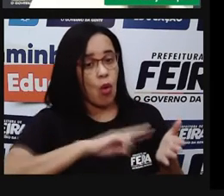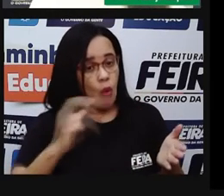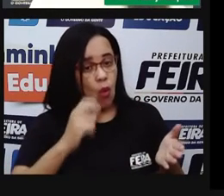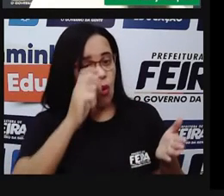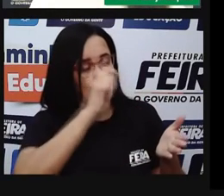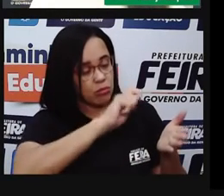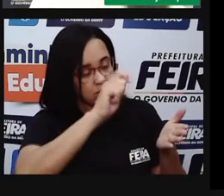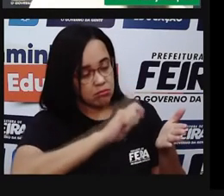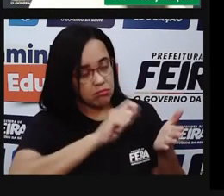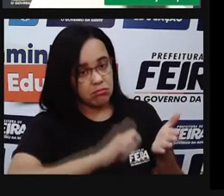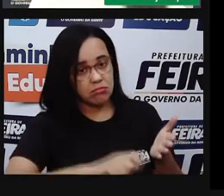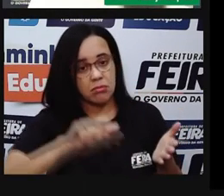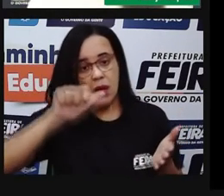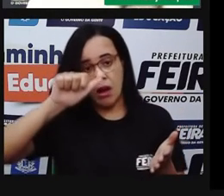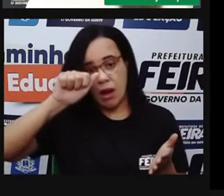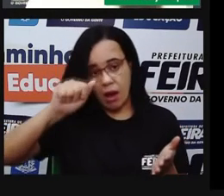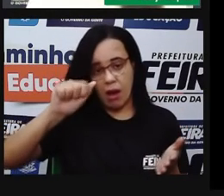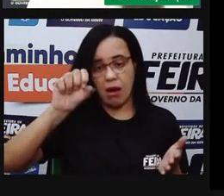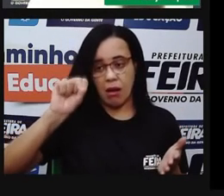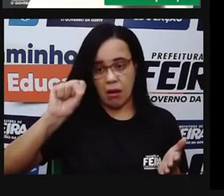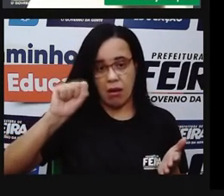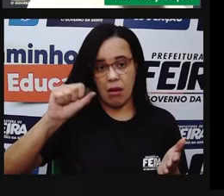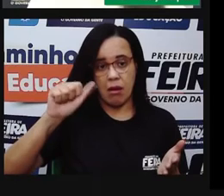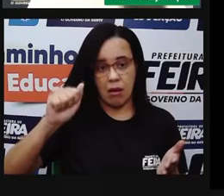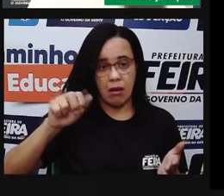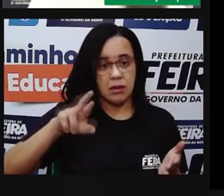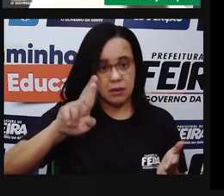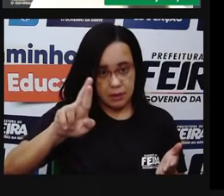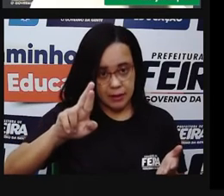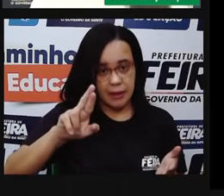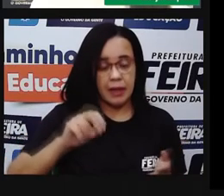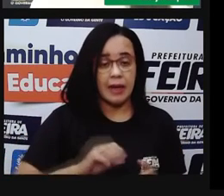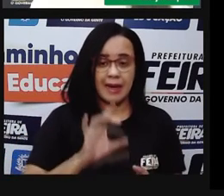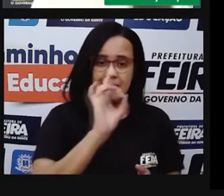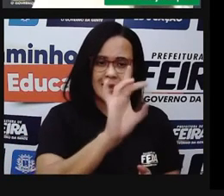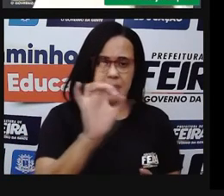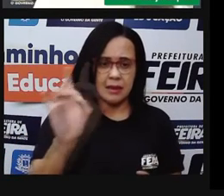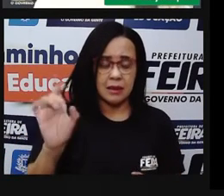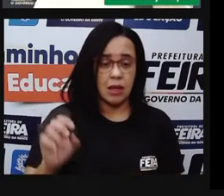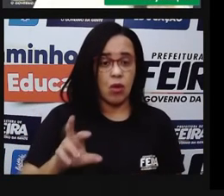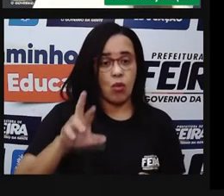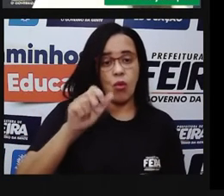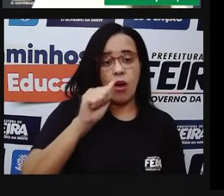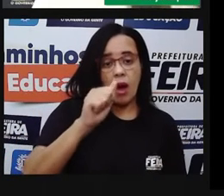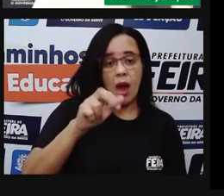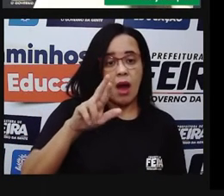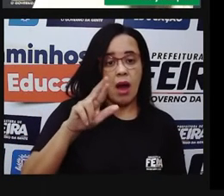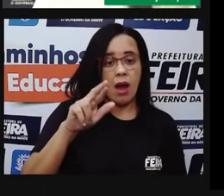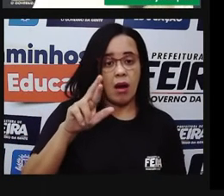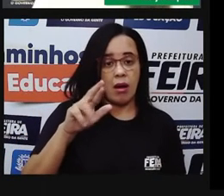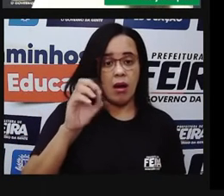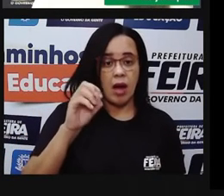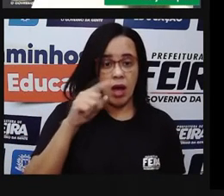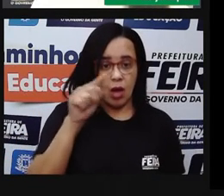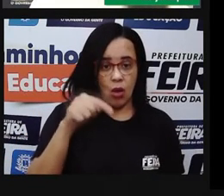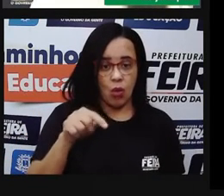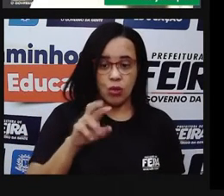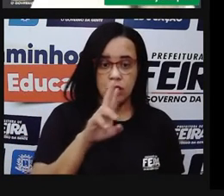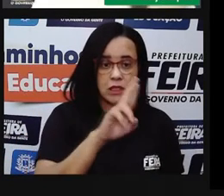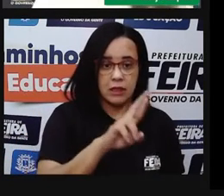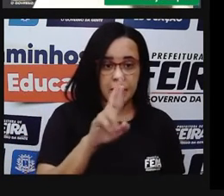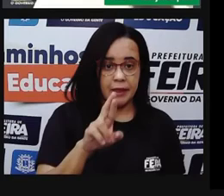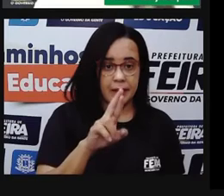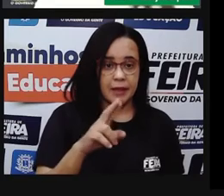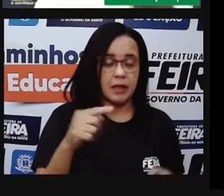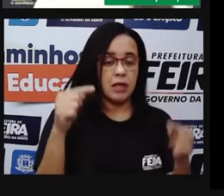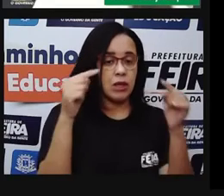o NH na palavra banho, o RR na palavra arroz, a gente emite apenas um fonema, a